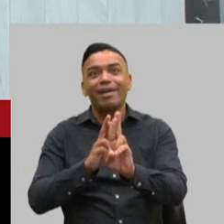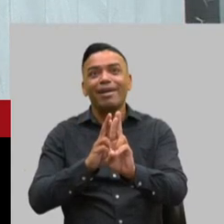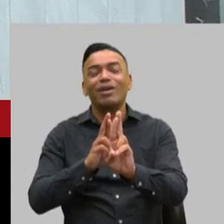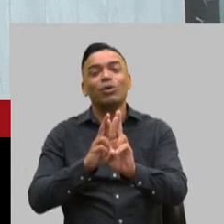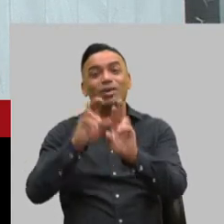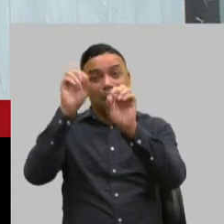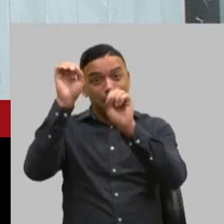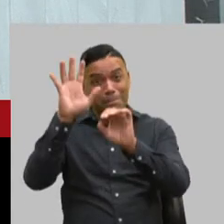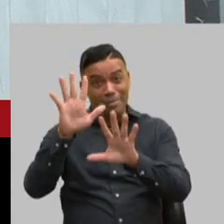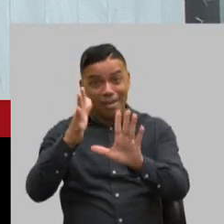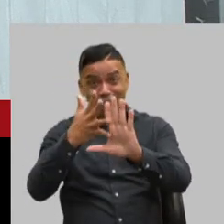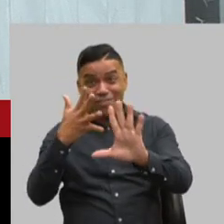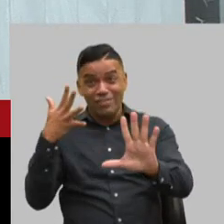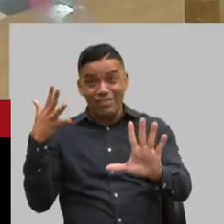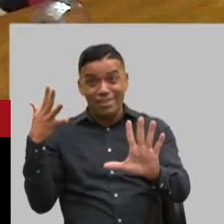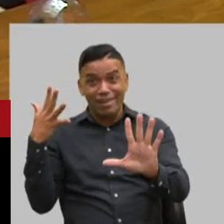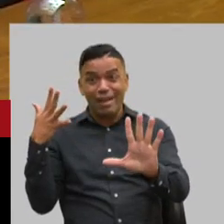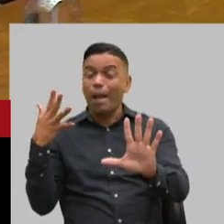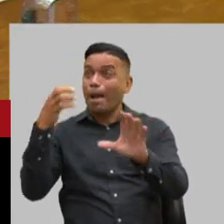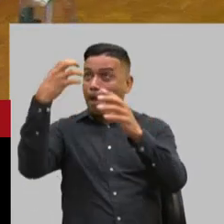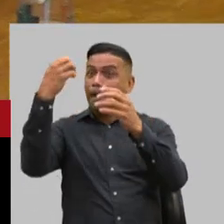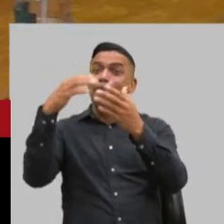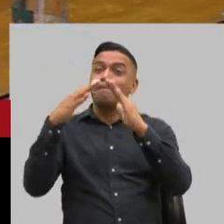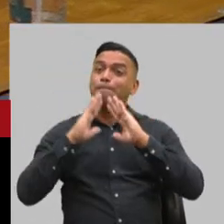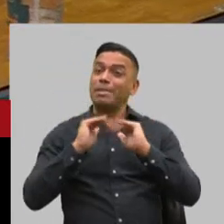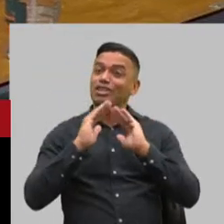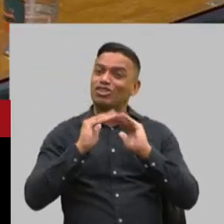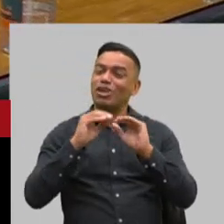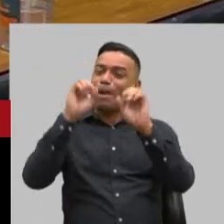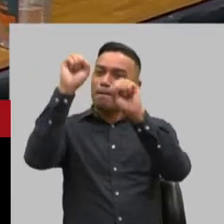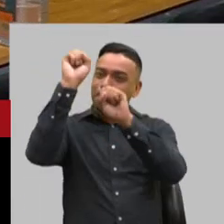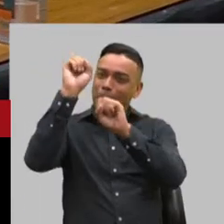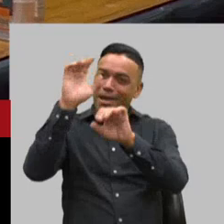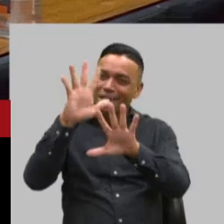bênção depois, que hoje é bom deixar...